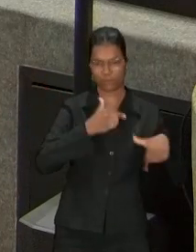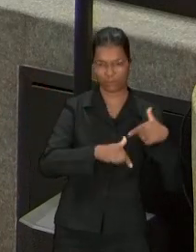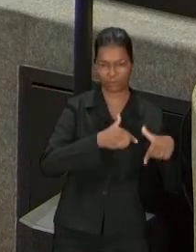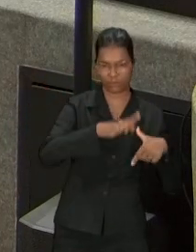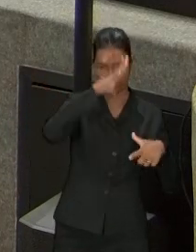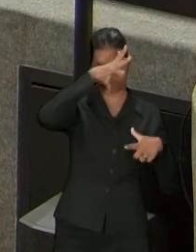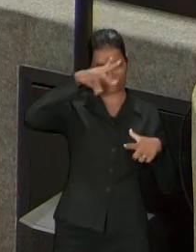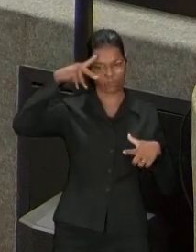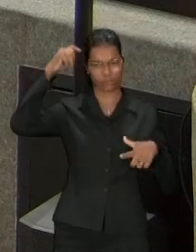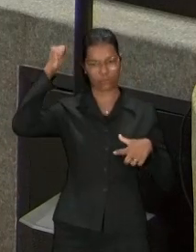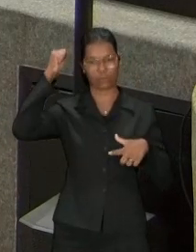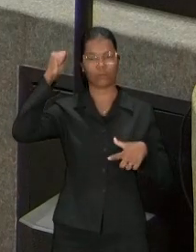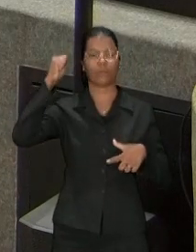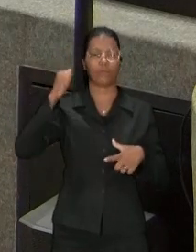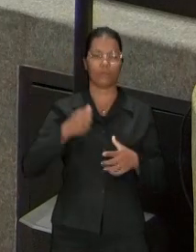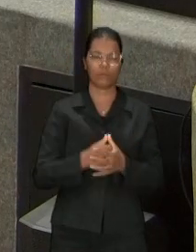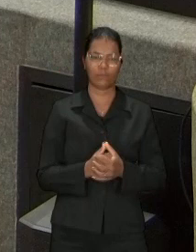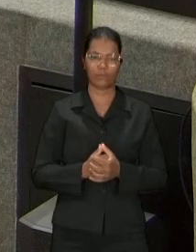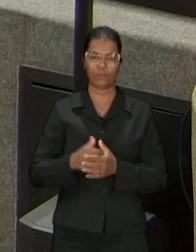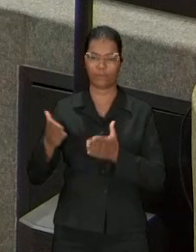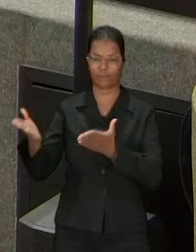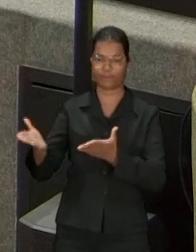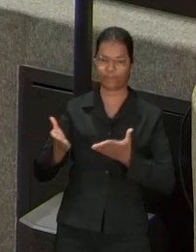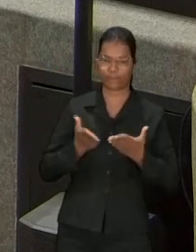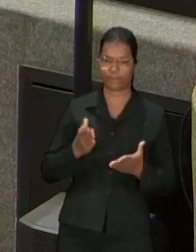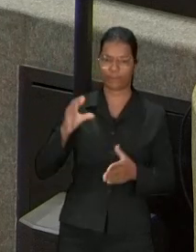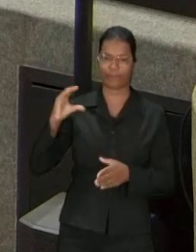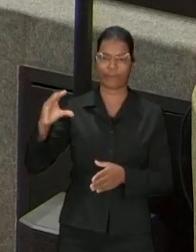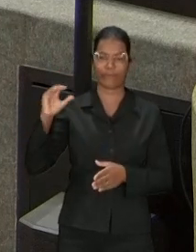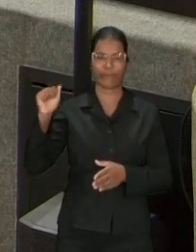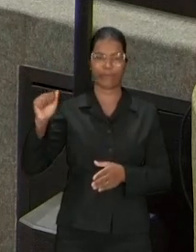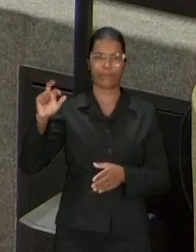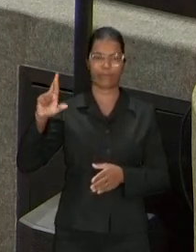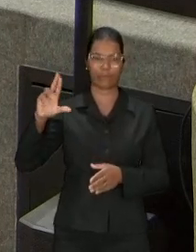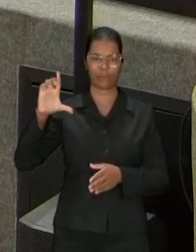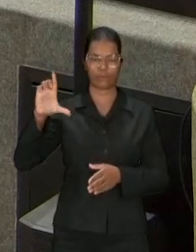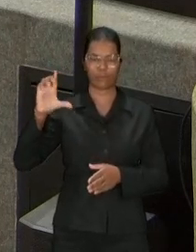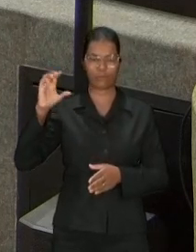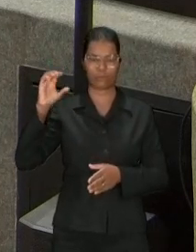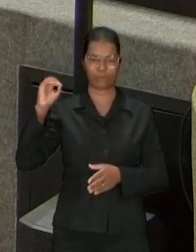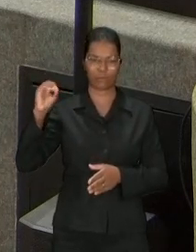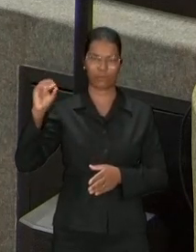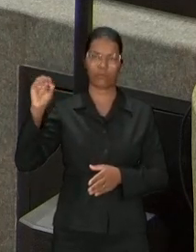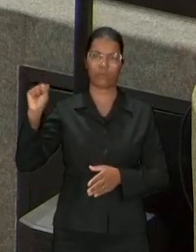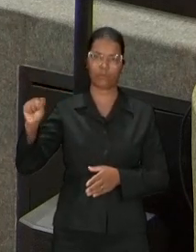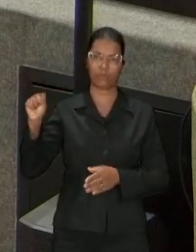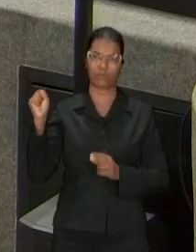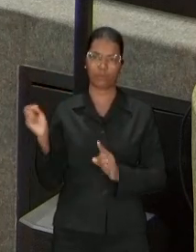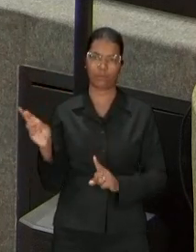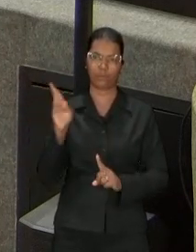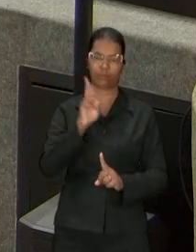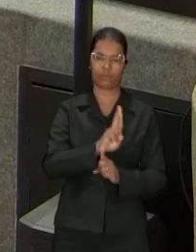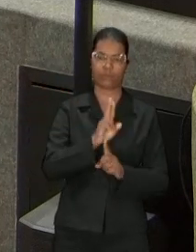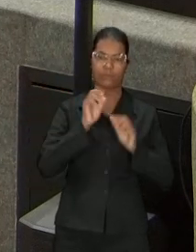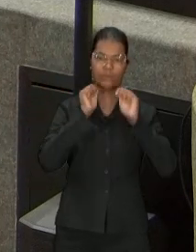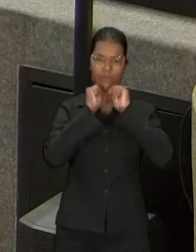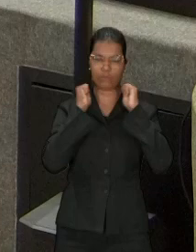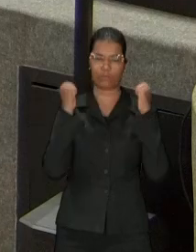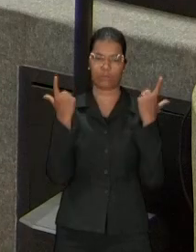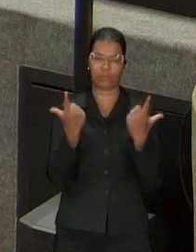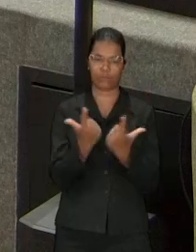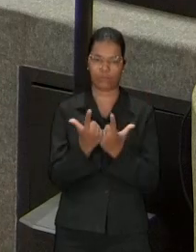merecedoras. Convidamos Carlos Antônio Dornelas Filho, Procurador da Assembleia Legislativa de Mato